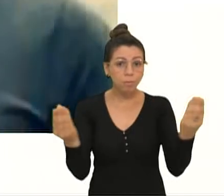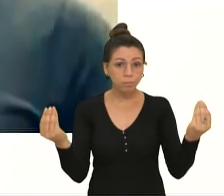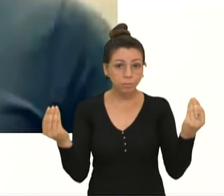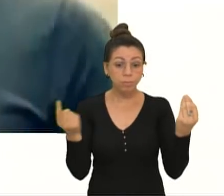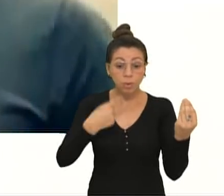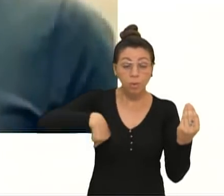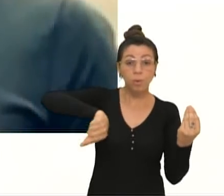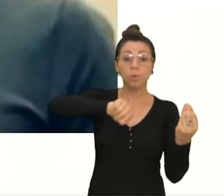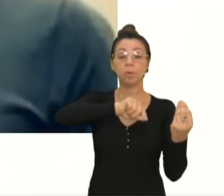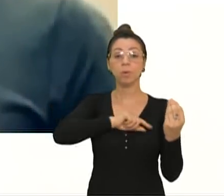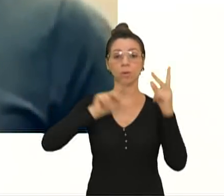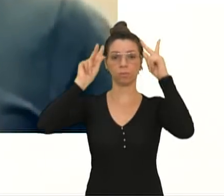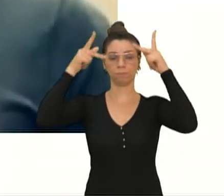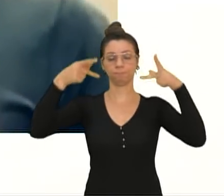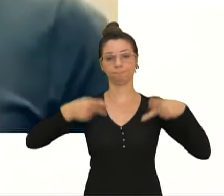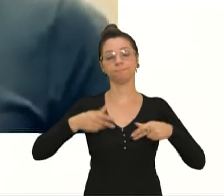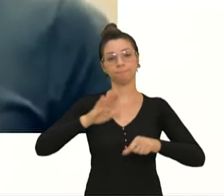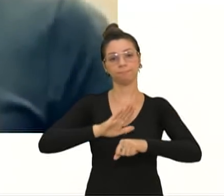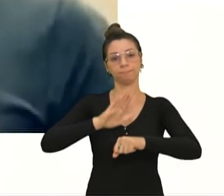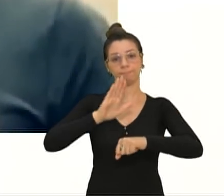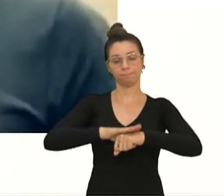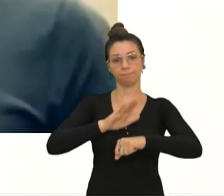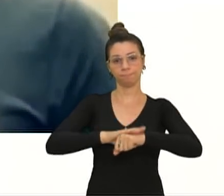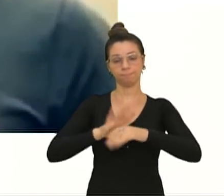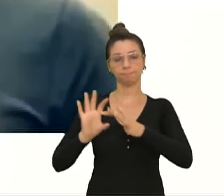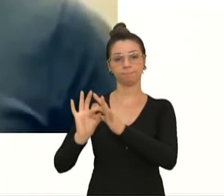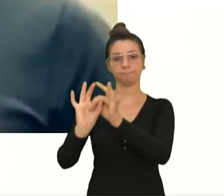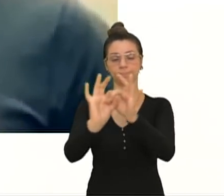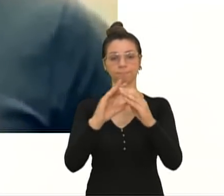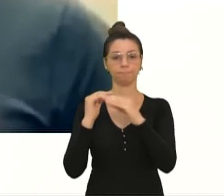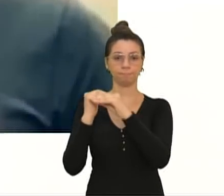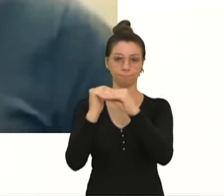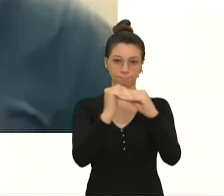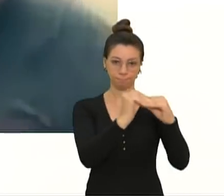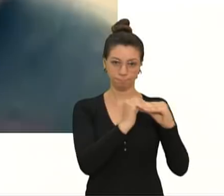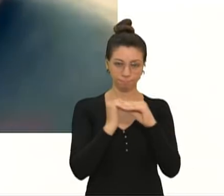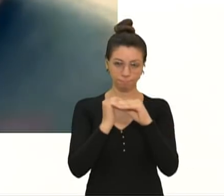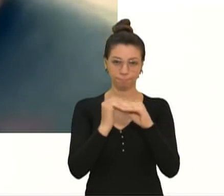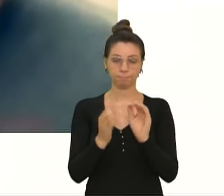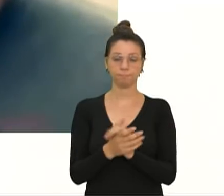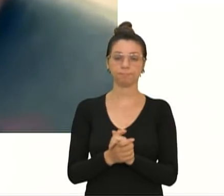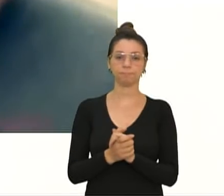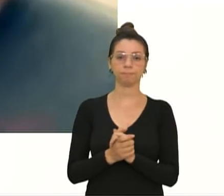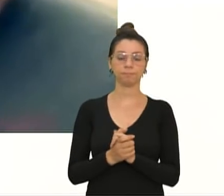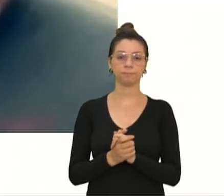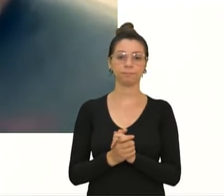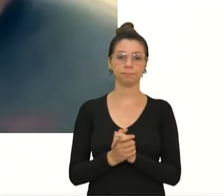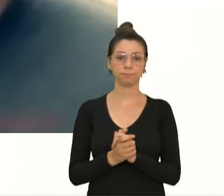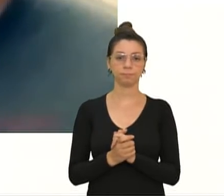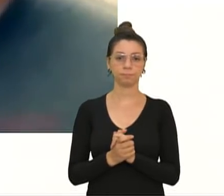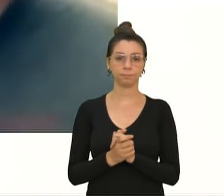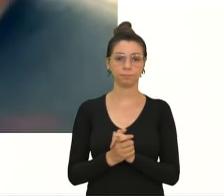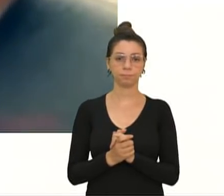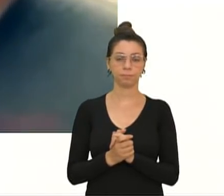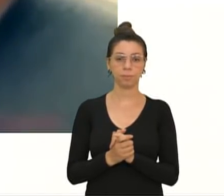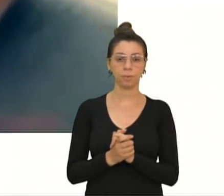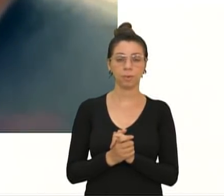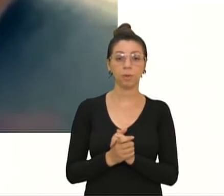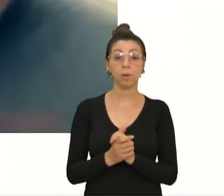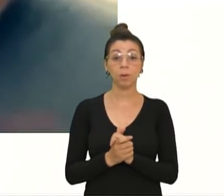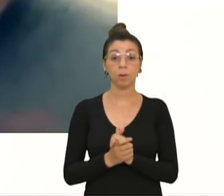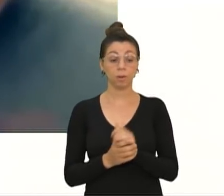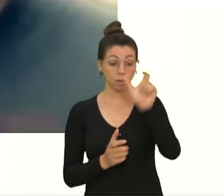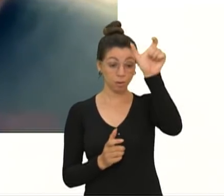seremos mais humanos se formos um com nossos semelhantes. Em outras palavras, gente precisa